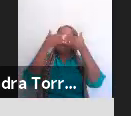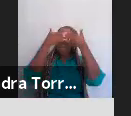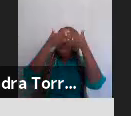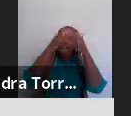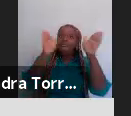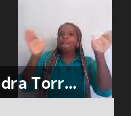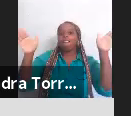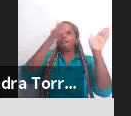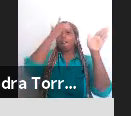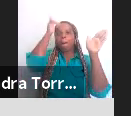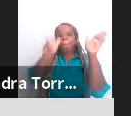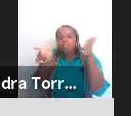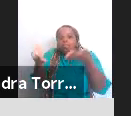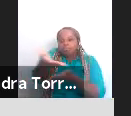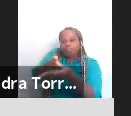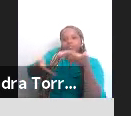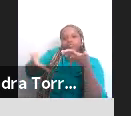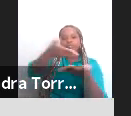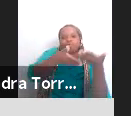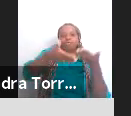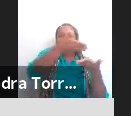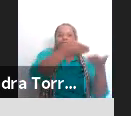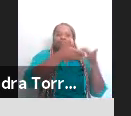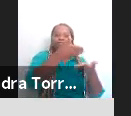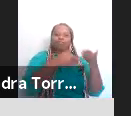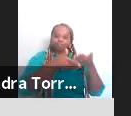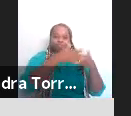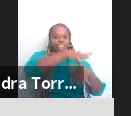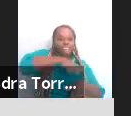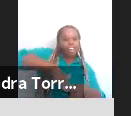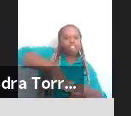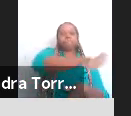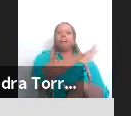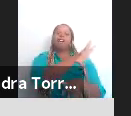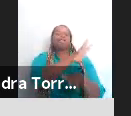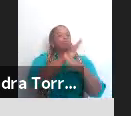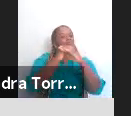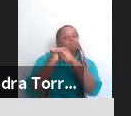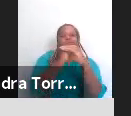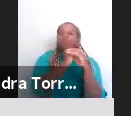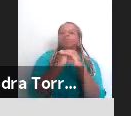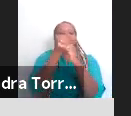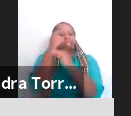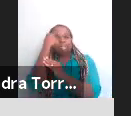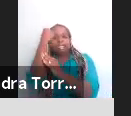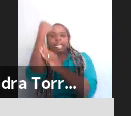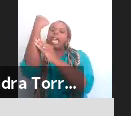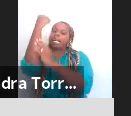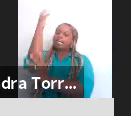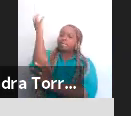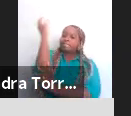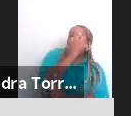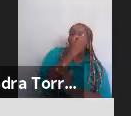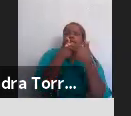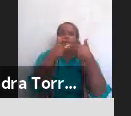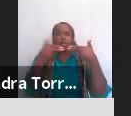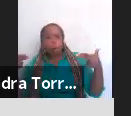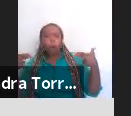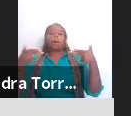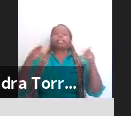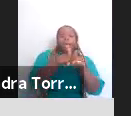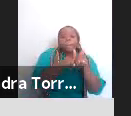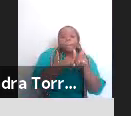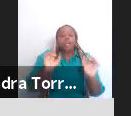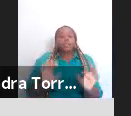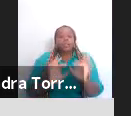gente desse chão comum, né? Dessas ideias, dessa noção, dessa seriedade que a gente, e dessa leveza ao mesmo tempo, e